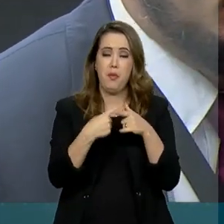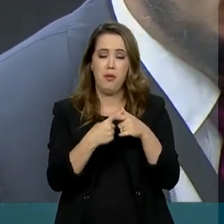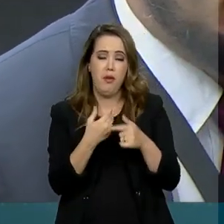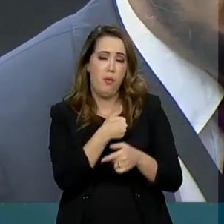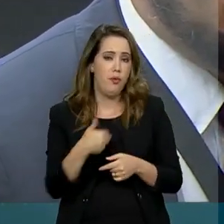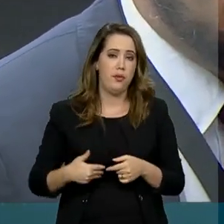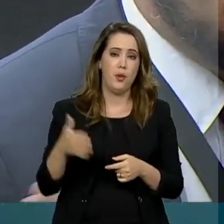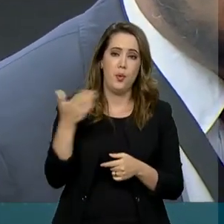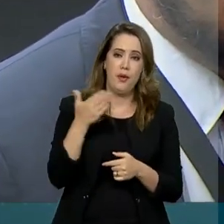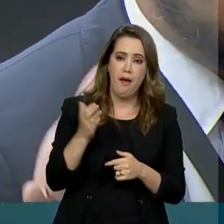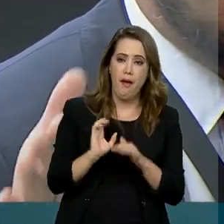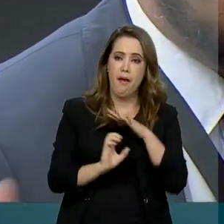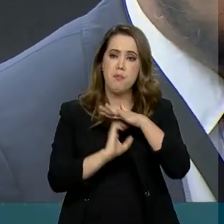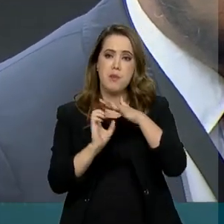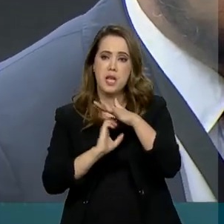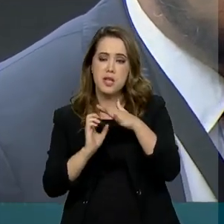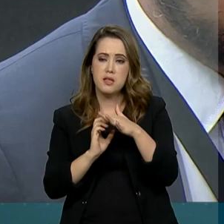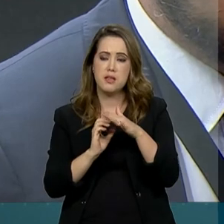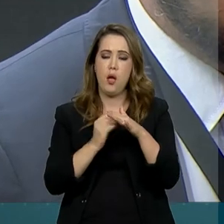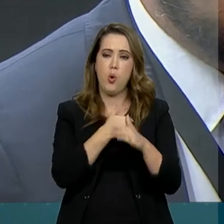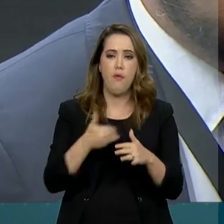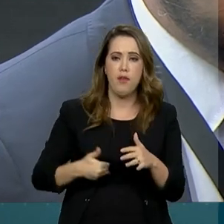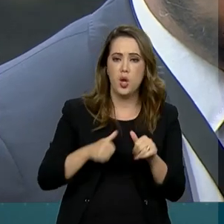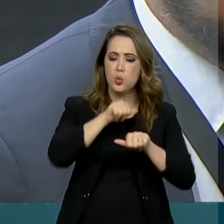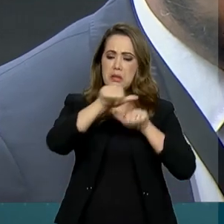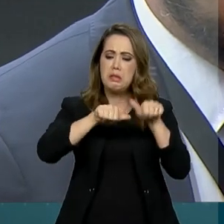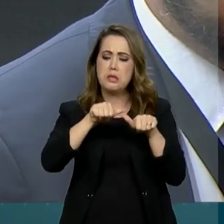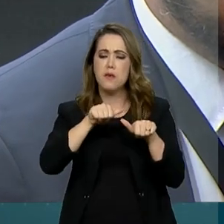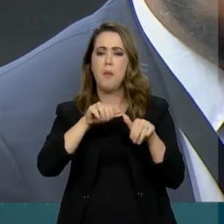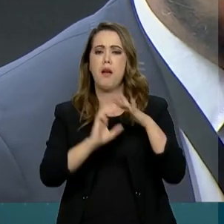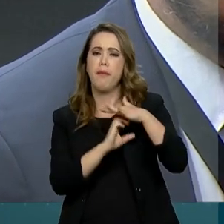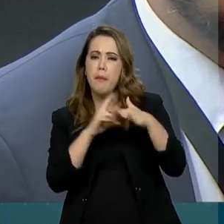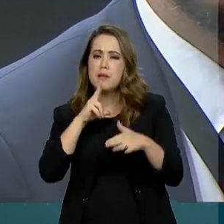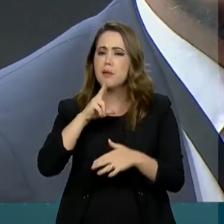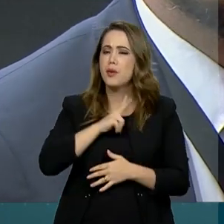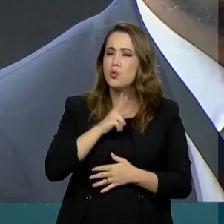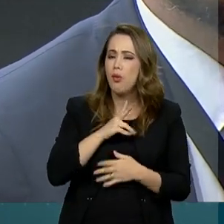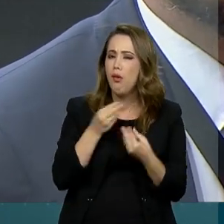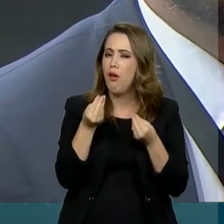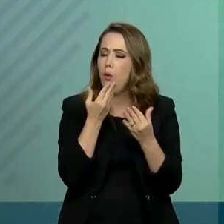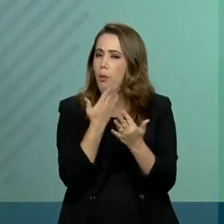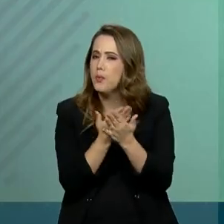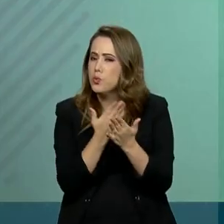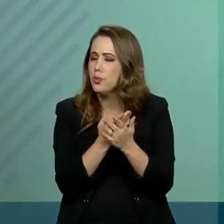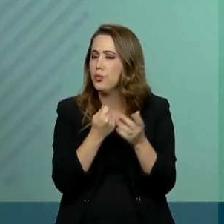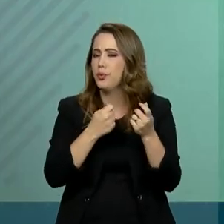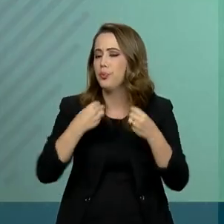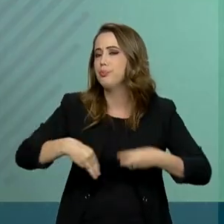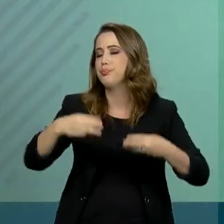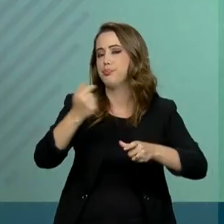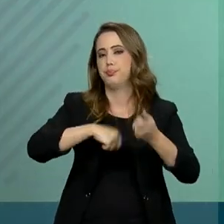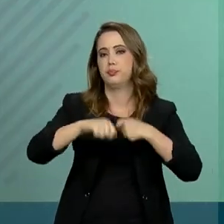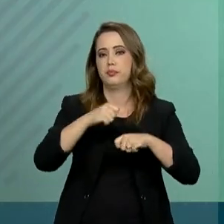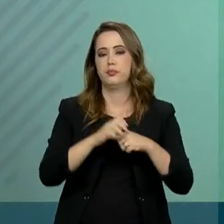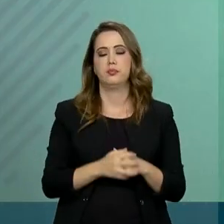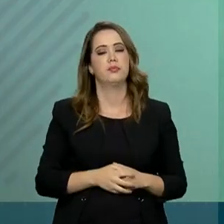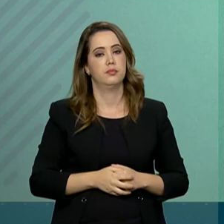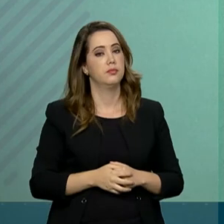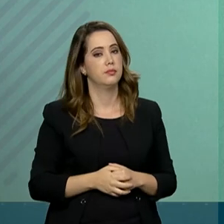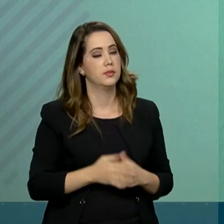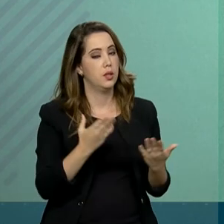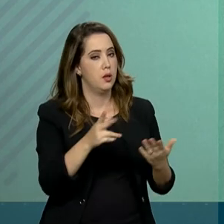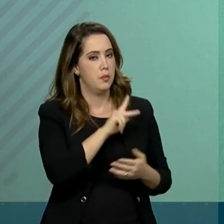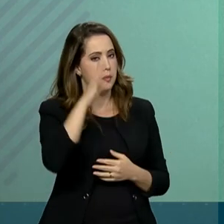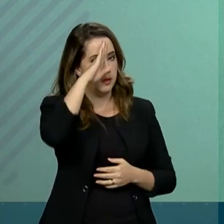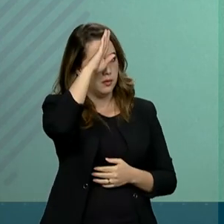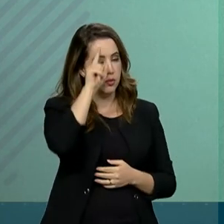pretende encampar que vem trabalhando já com os estudos que vêm sendo feitos pelo ministério da economia dentro do planejamento do governo do